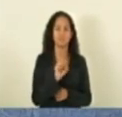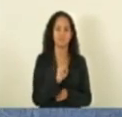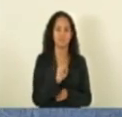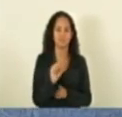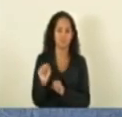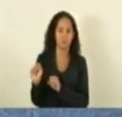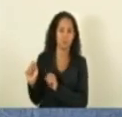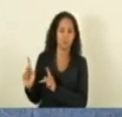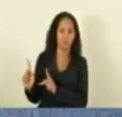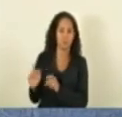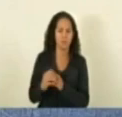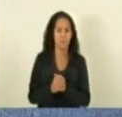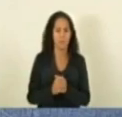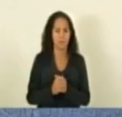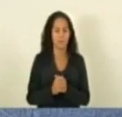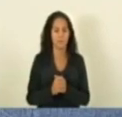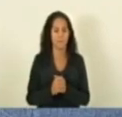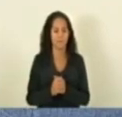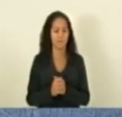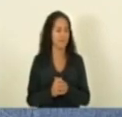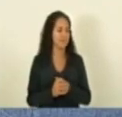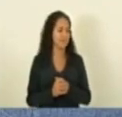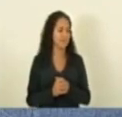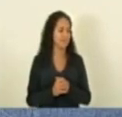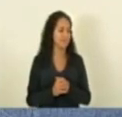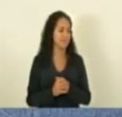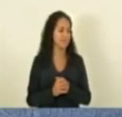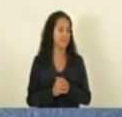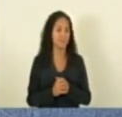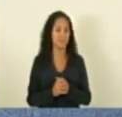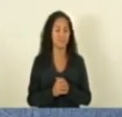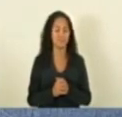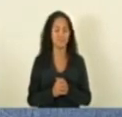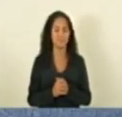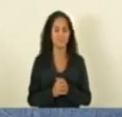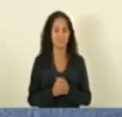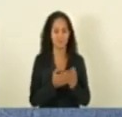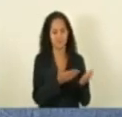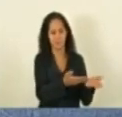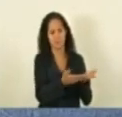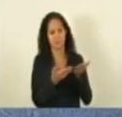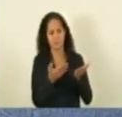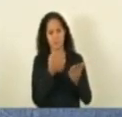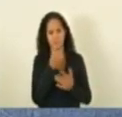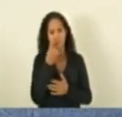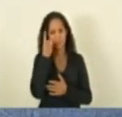Ok. Deputado Freitas. No caso, eu poderia relatar, então. Vossa Excelência está com a palavra.